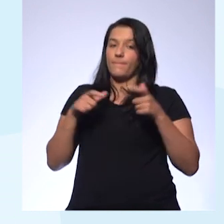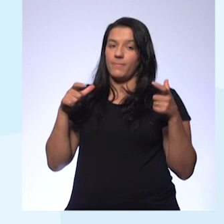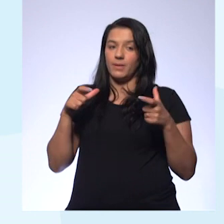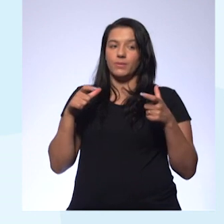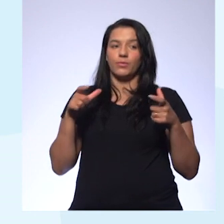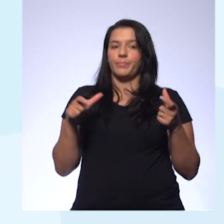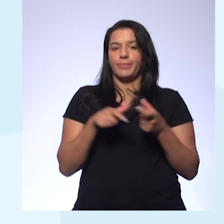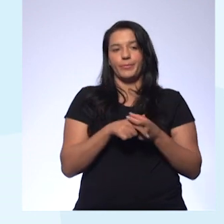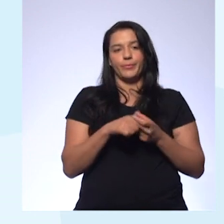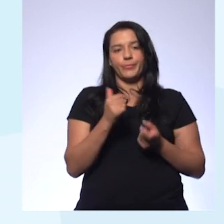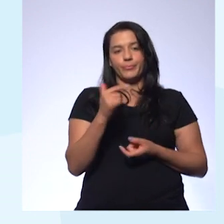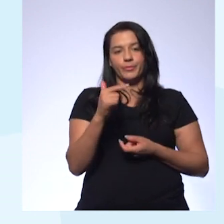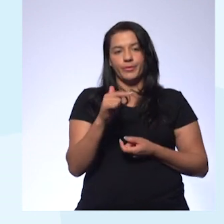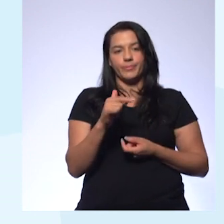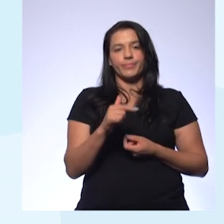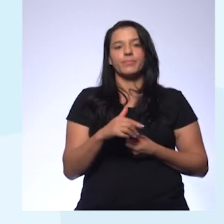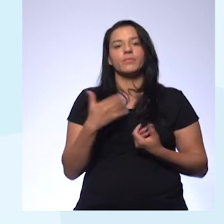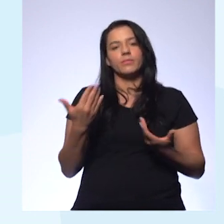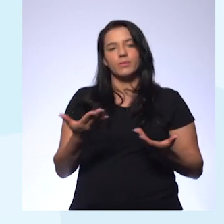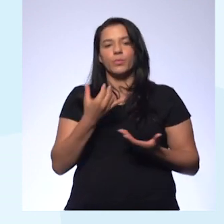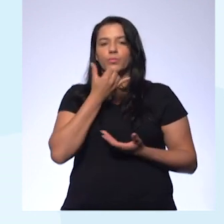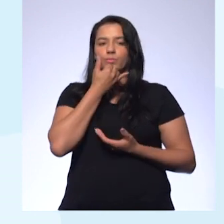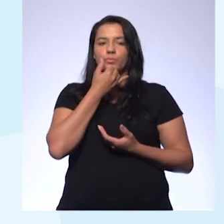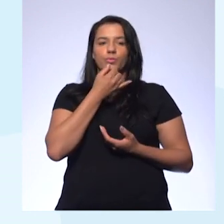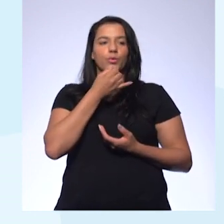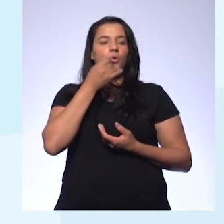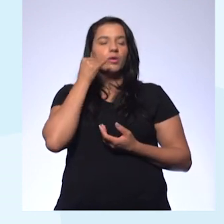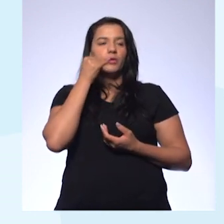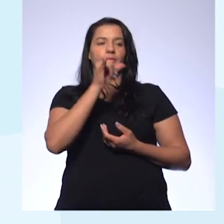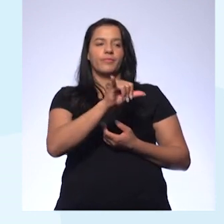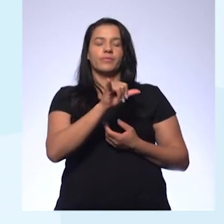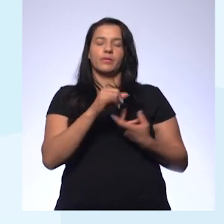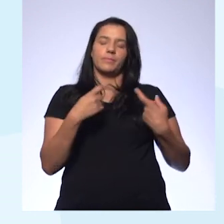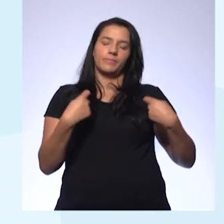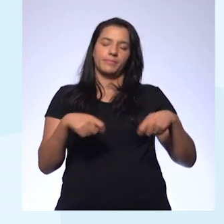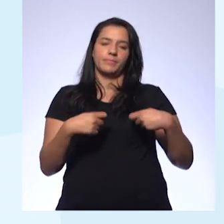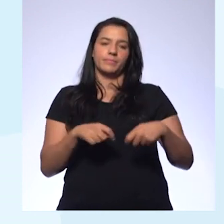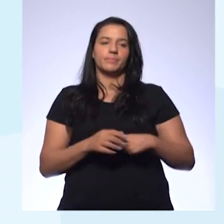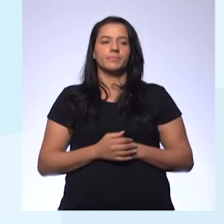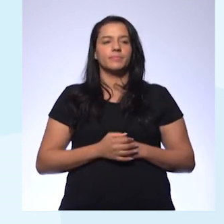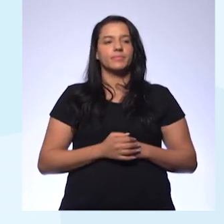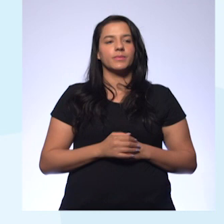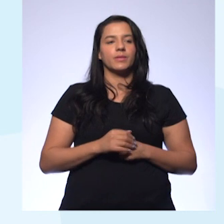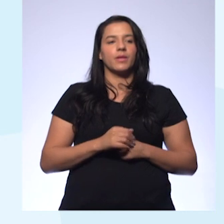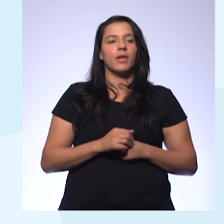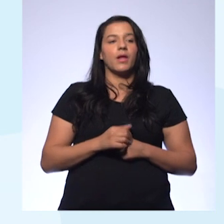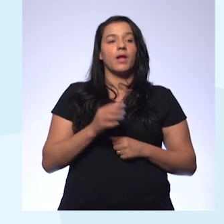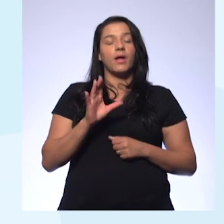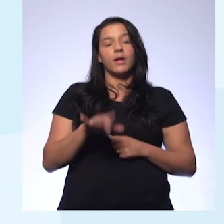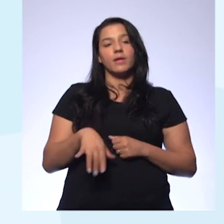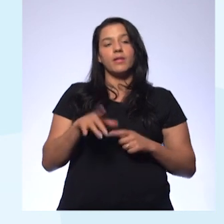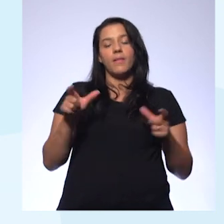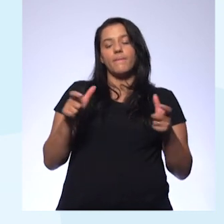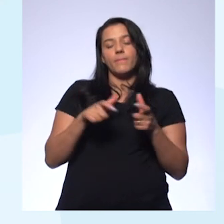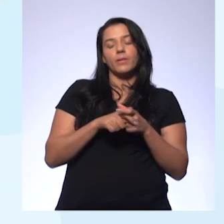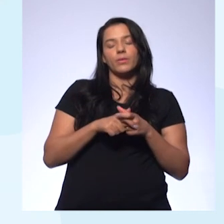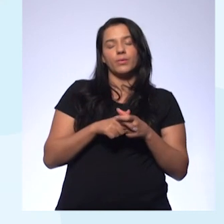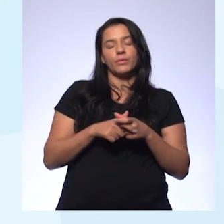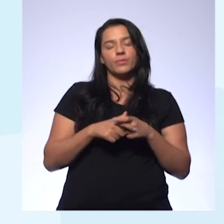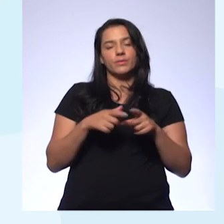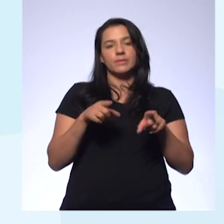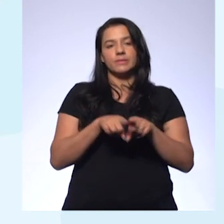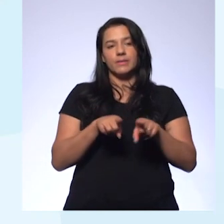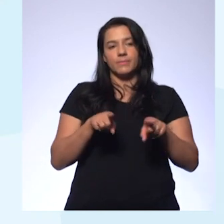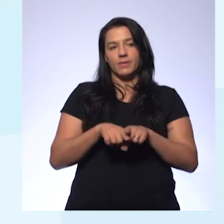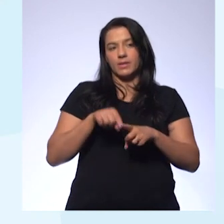que tem 5. Então, é uma cadeia carbônica menor, que é pente. Pente tem 5 carbono, menor. E, além de ser menor, ela contém